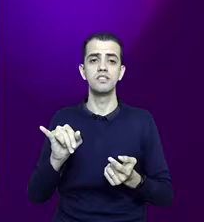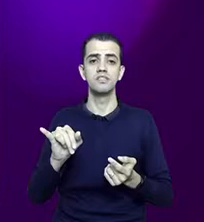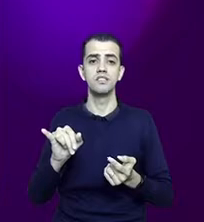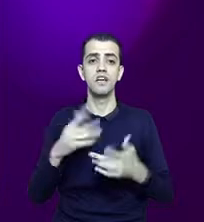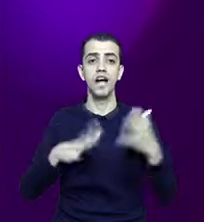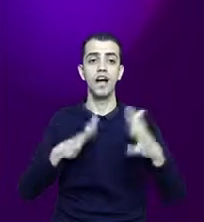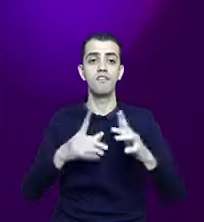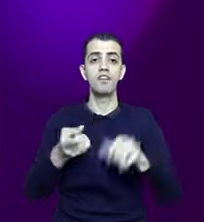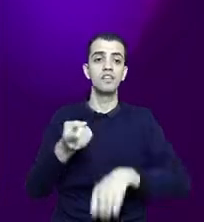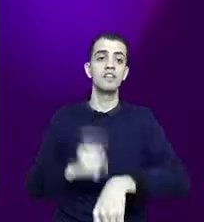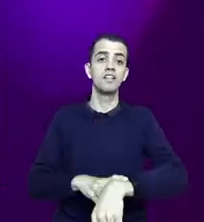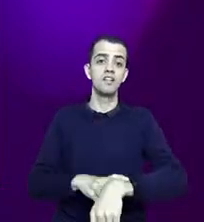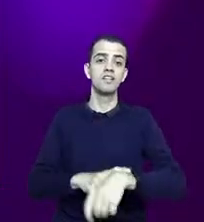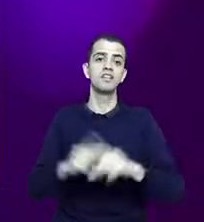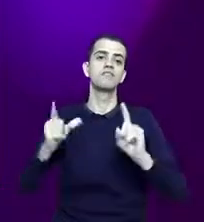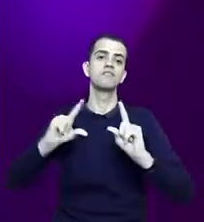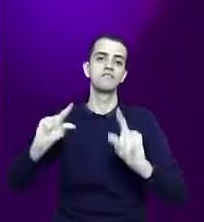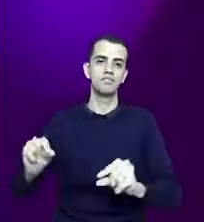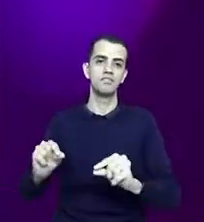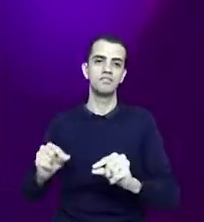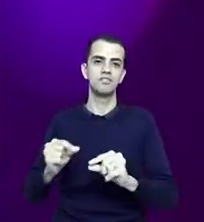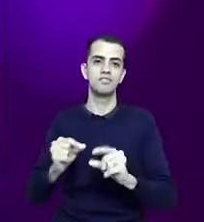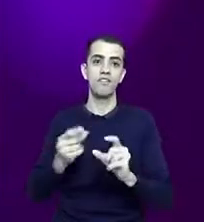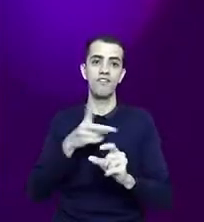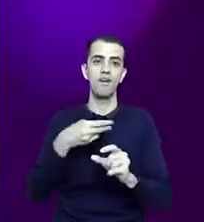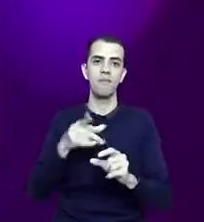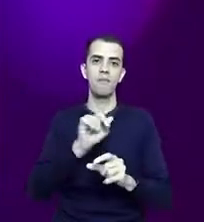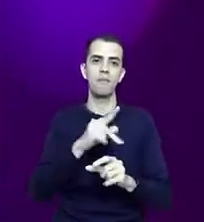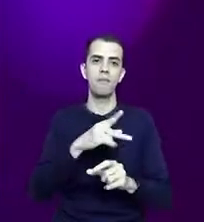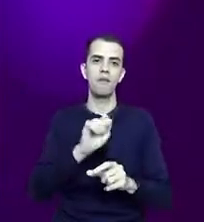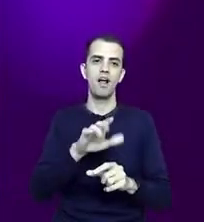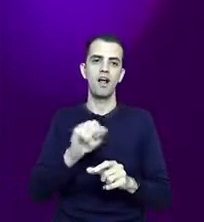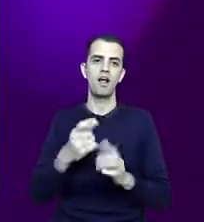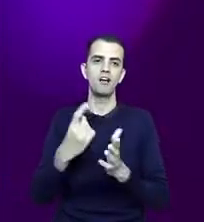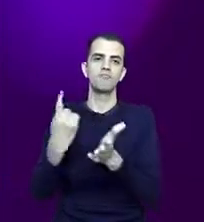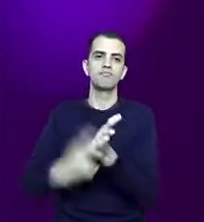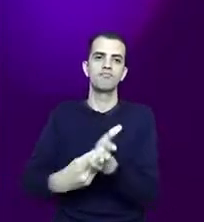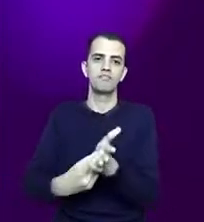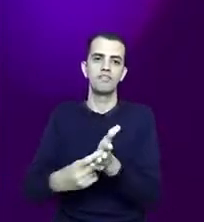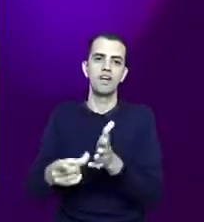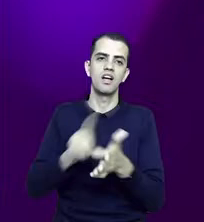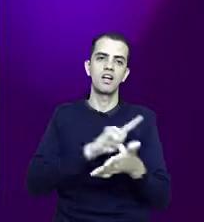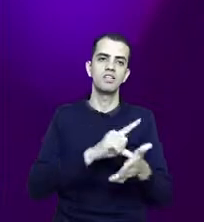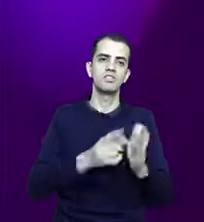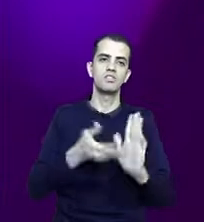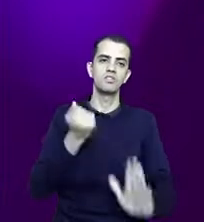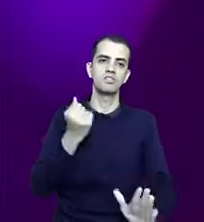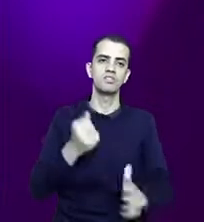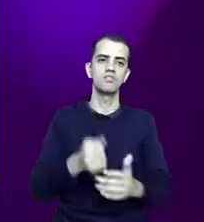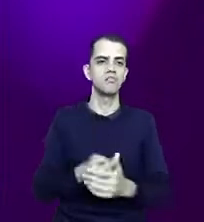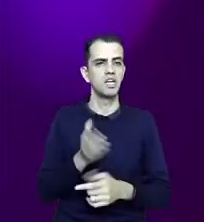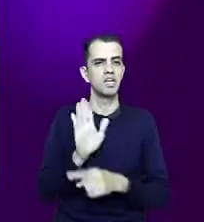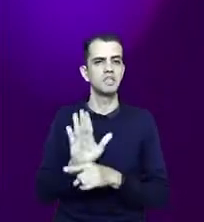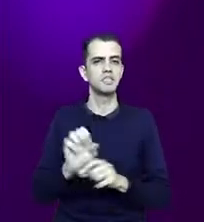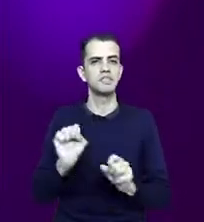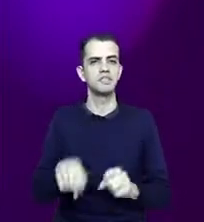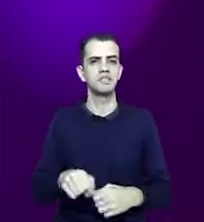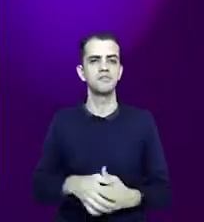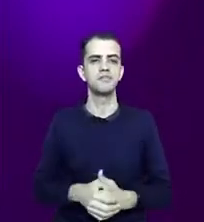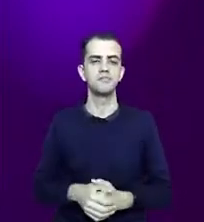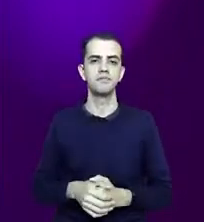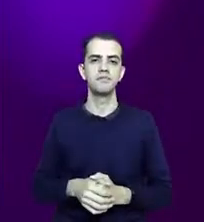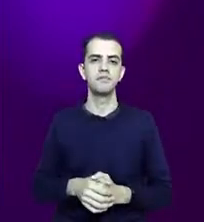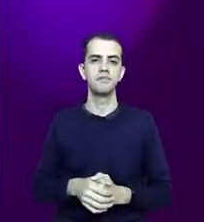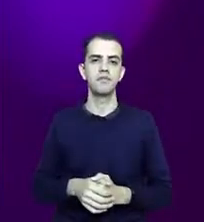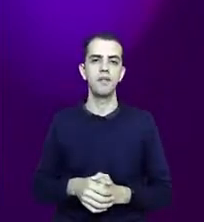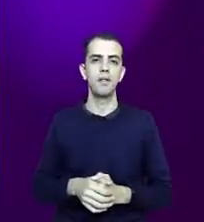hora que reduziu, né, antes de colocar Exatamente. a placa, você põe uns fios, dá uma olhada ali. Eu acho que poderia ajudar, sim. Seria uma